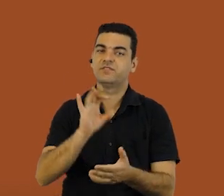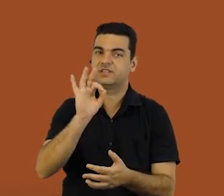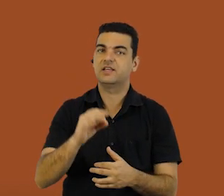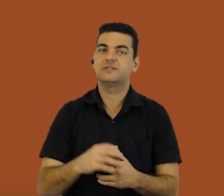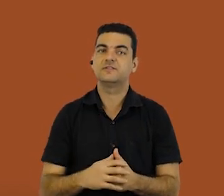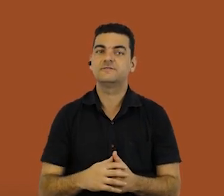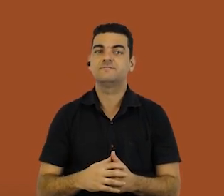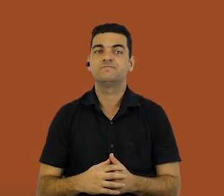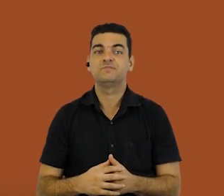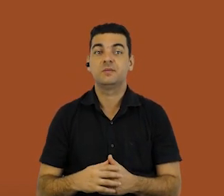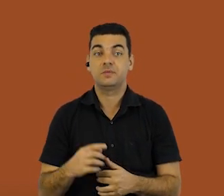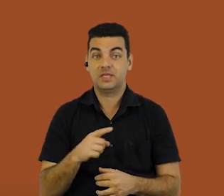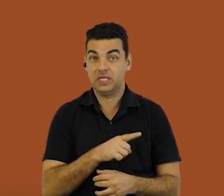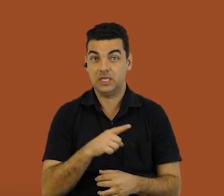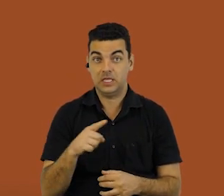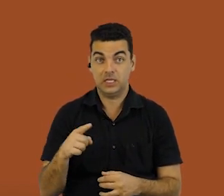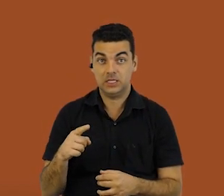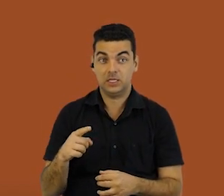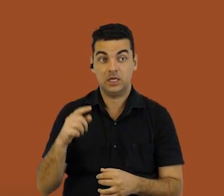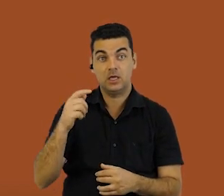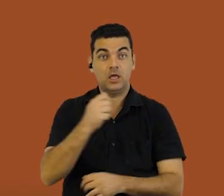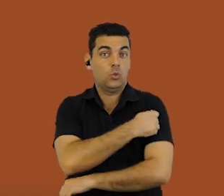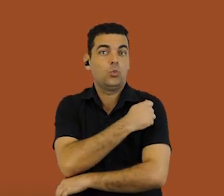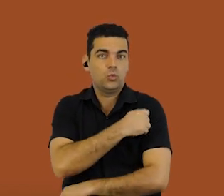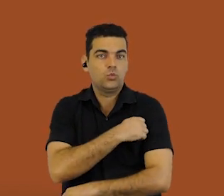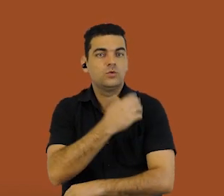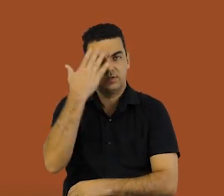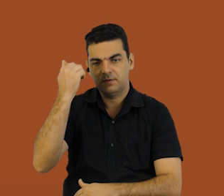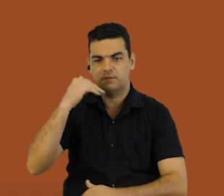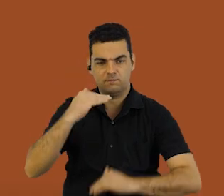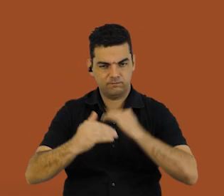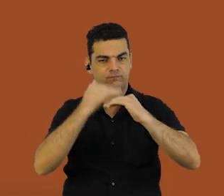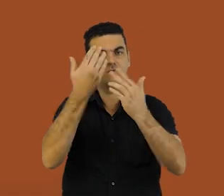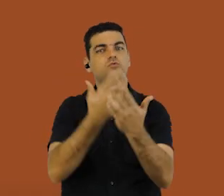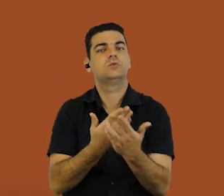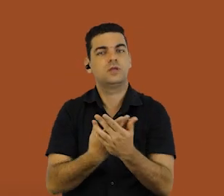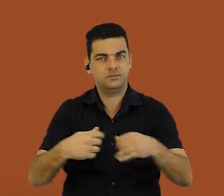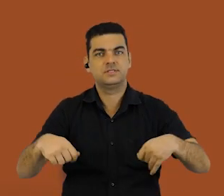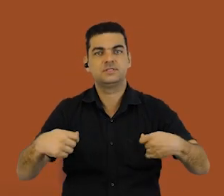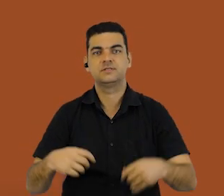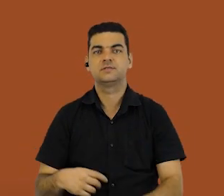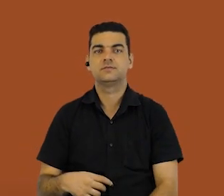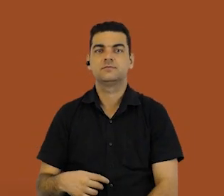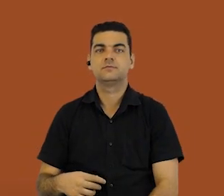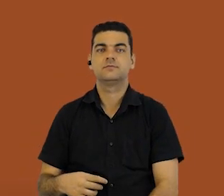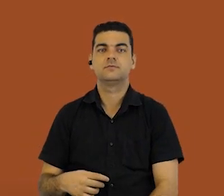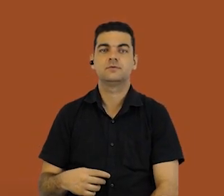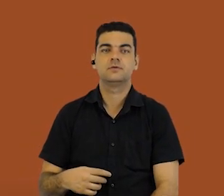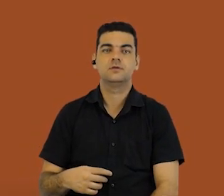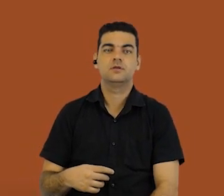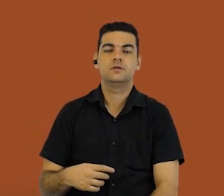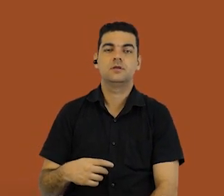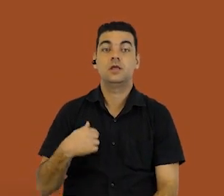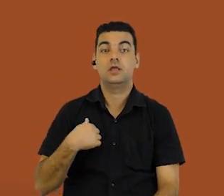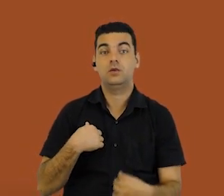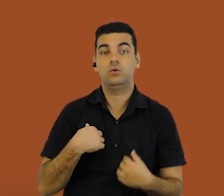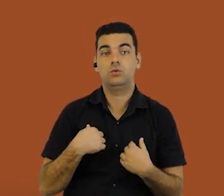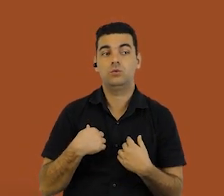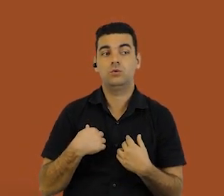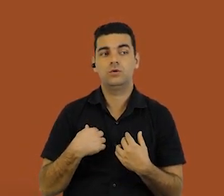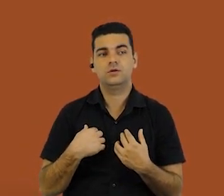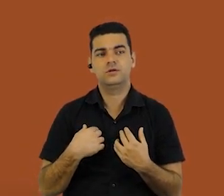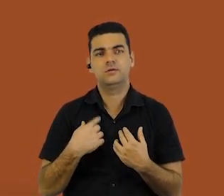consolidando a ponto de que ele passa a tomar consciência de que é necessário formação. Assim, eu não